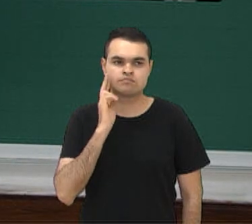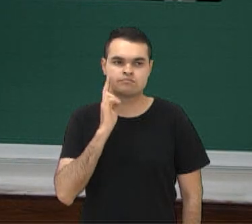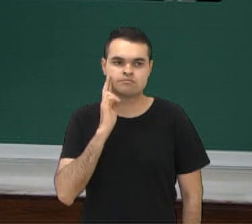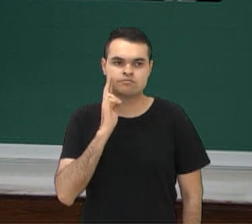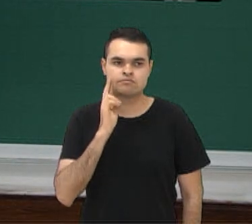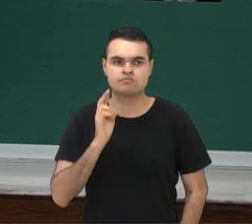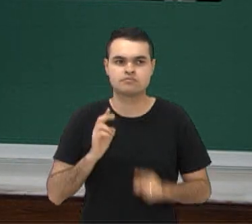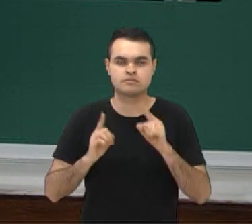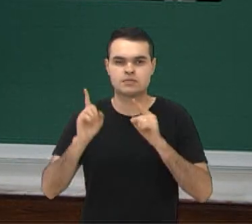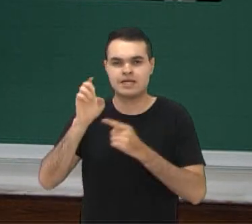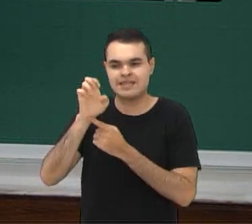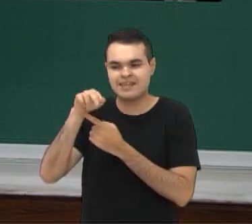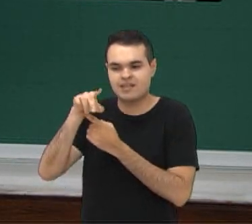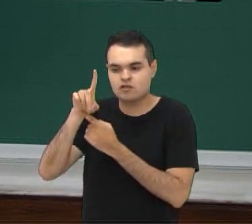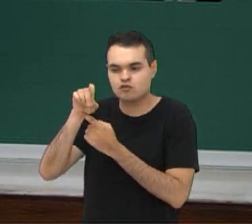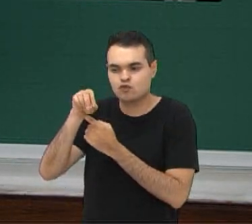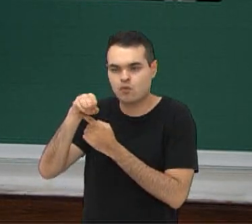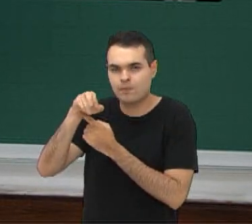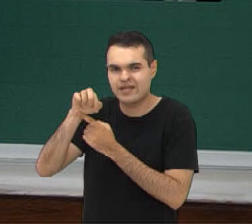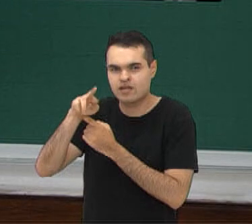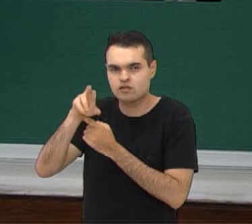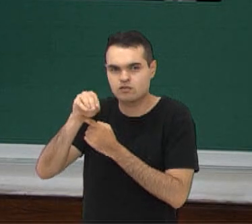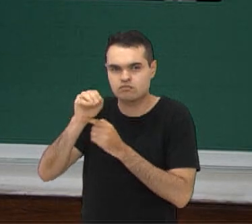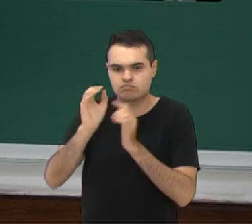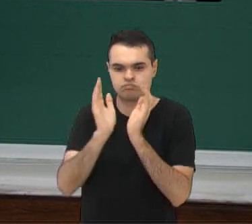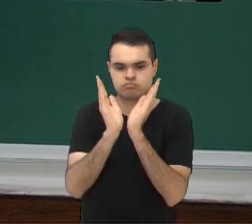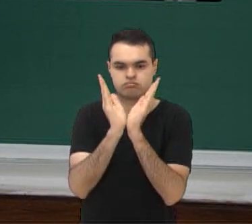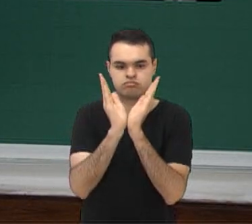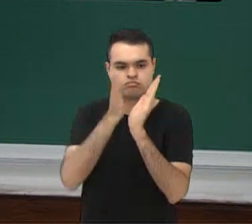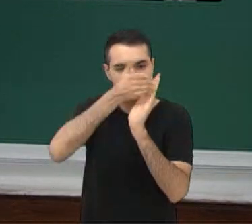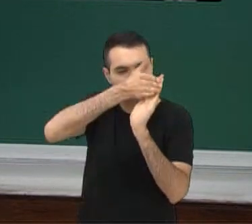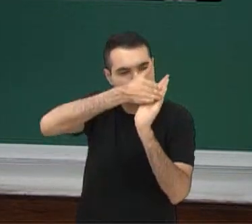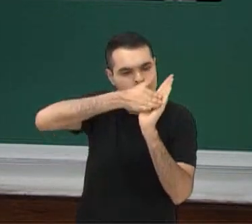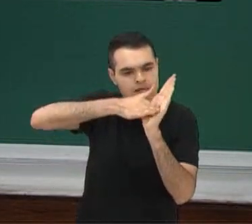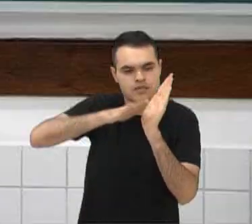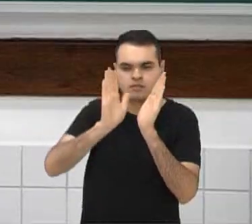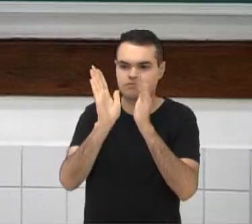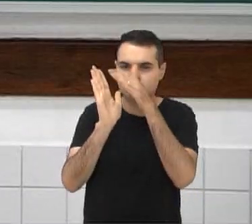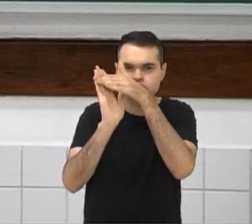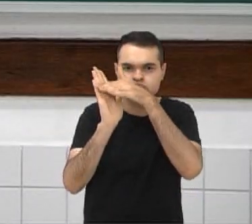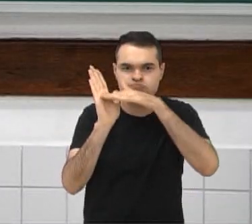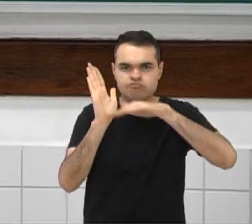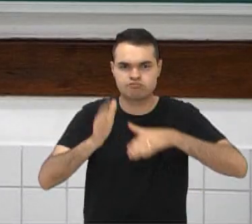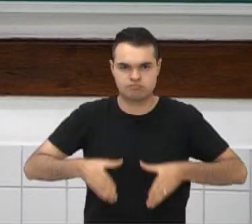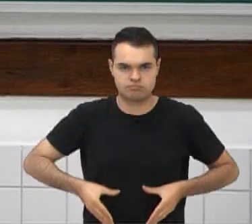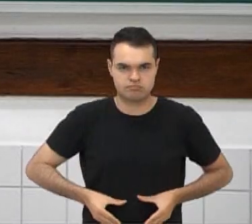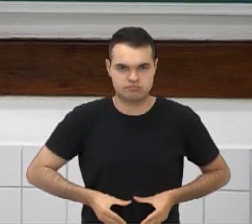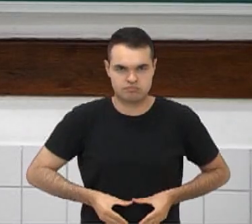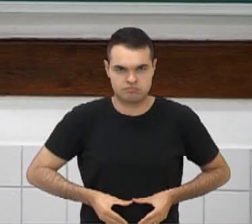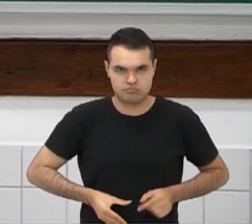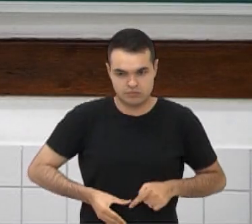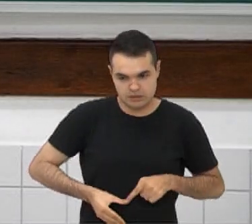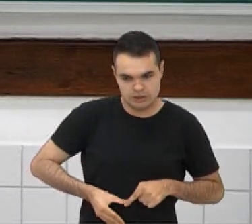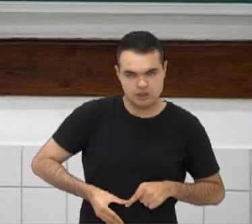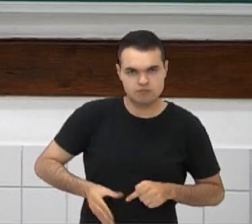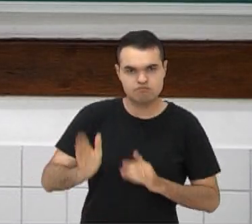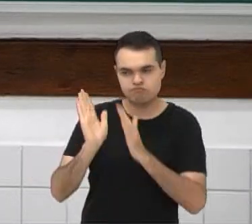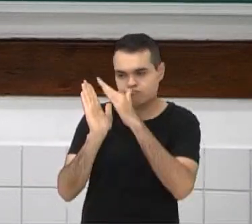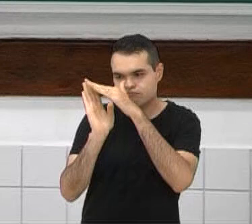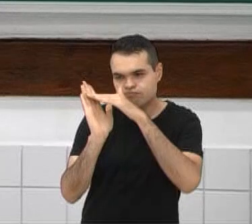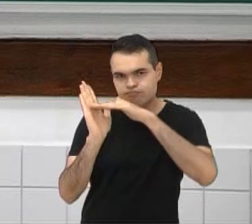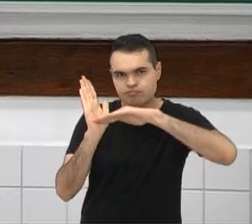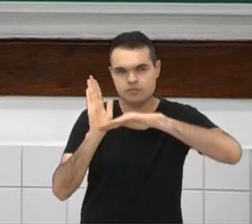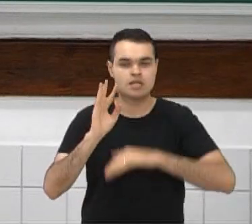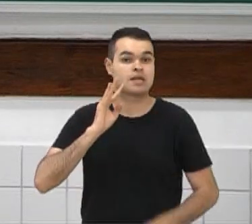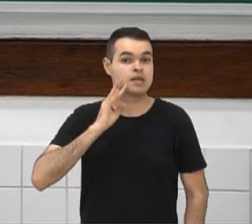ter o endométrio, que é a parede uterina aqui. Pessoal, uma coisa bem legal que vai acontecer